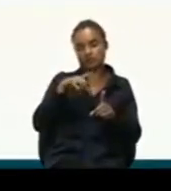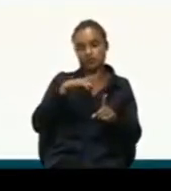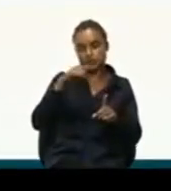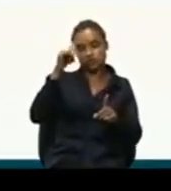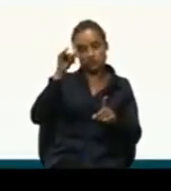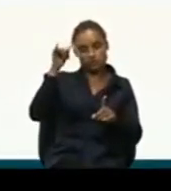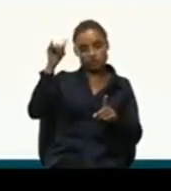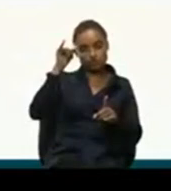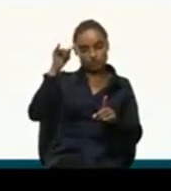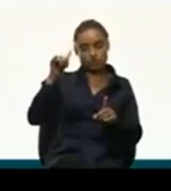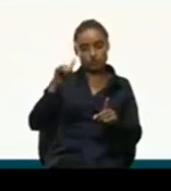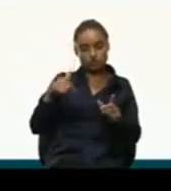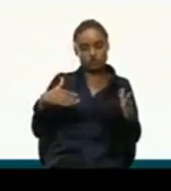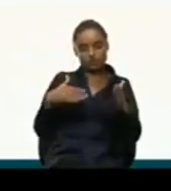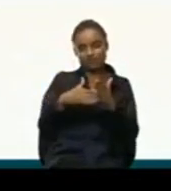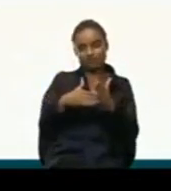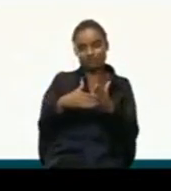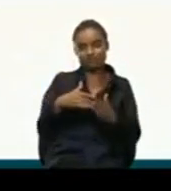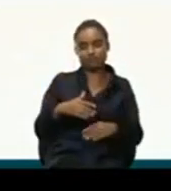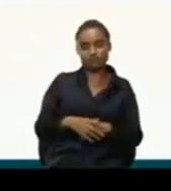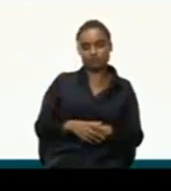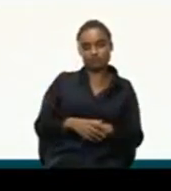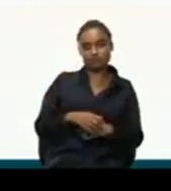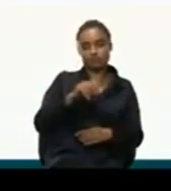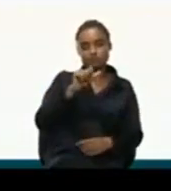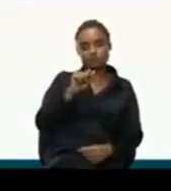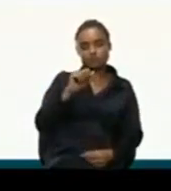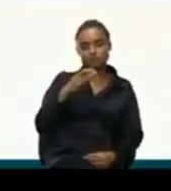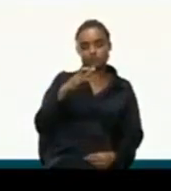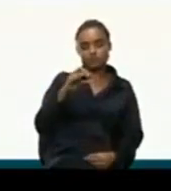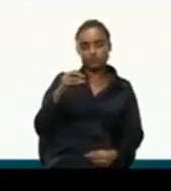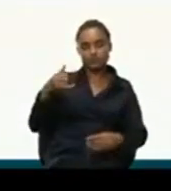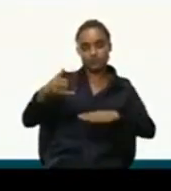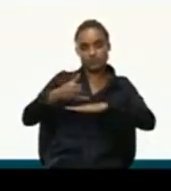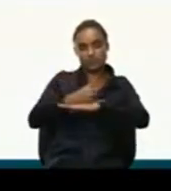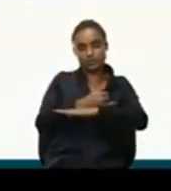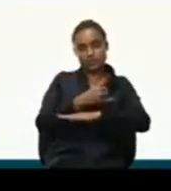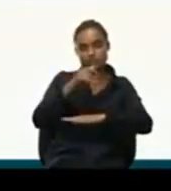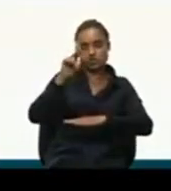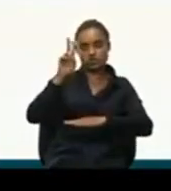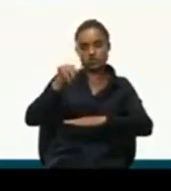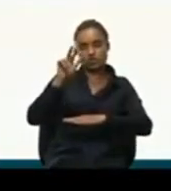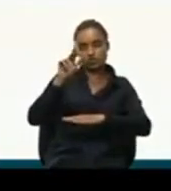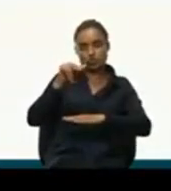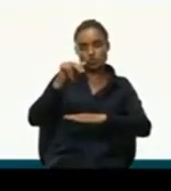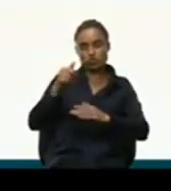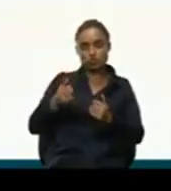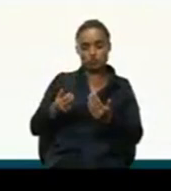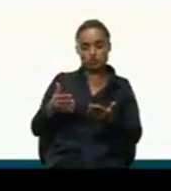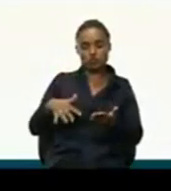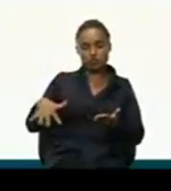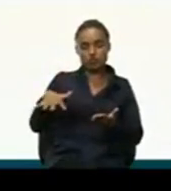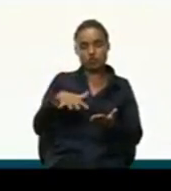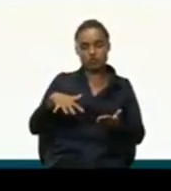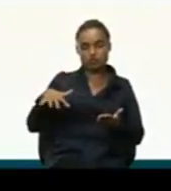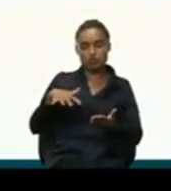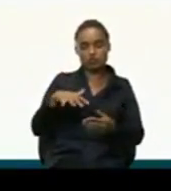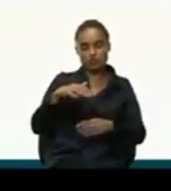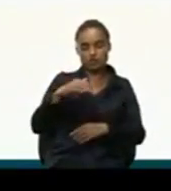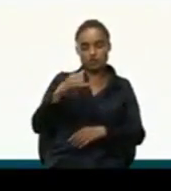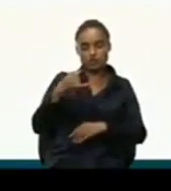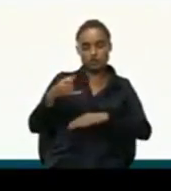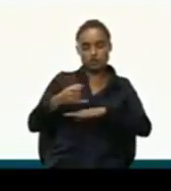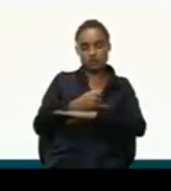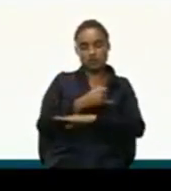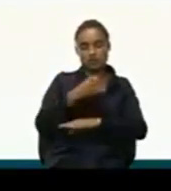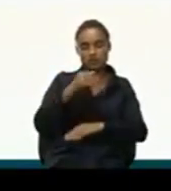evitar o barreiro, né? Olha o aço, ele nunca está disposto diretamente no chão. A gente sempre coloca